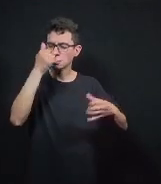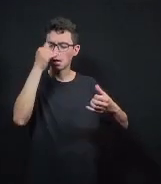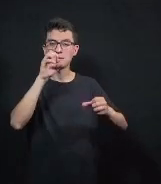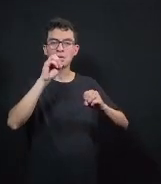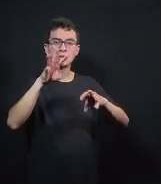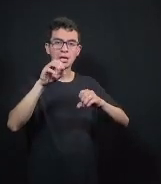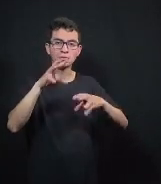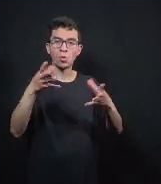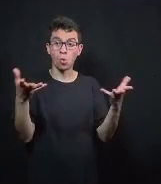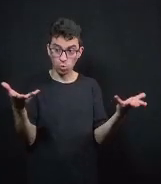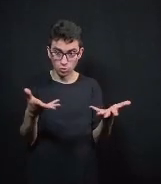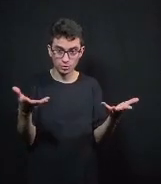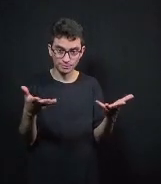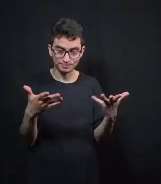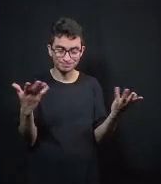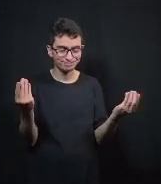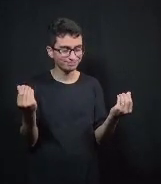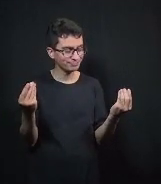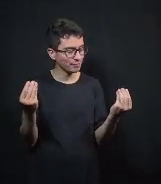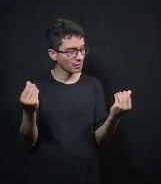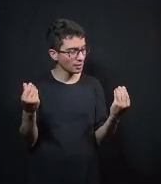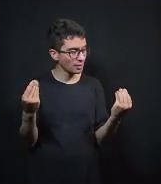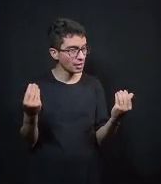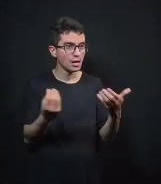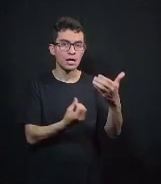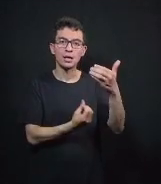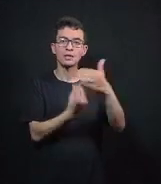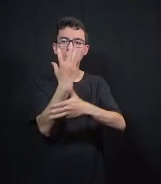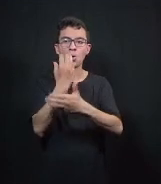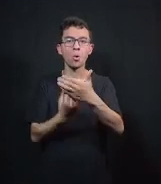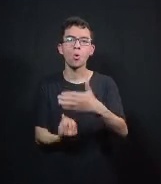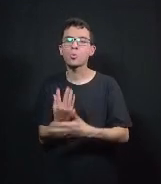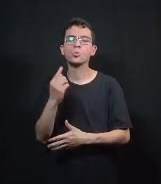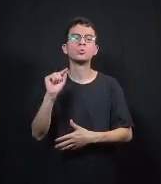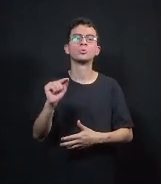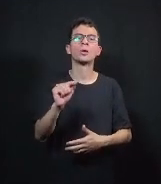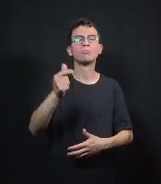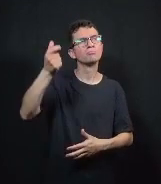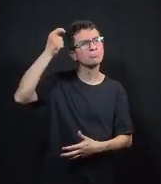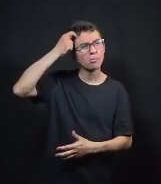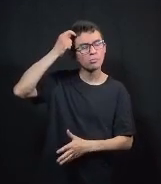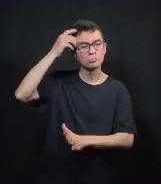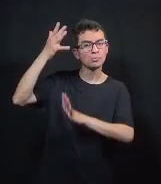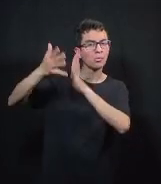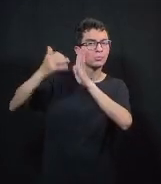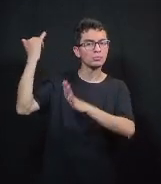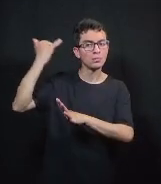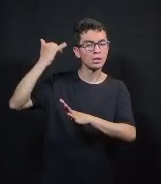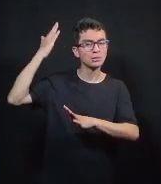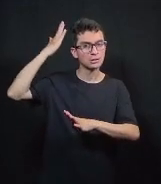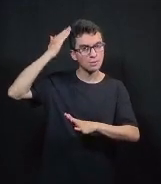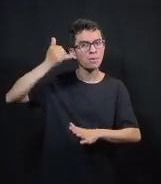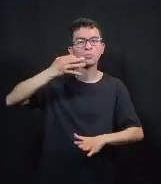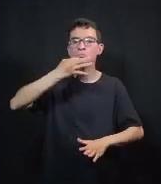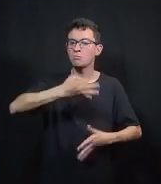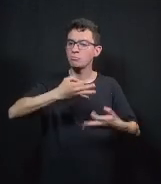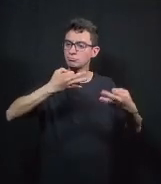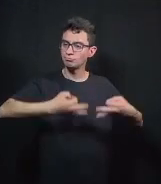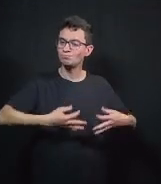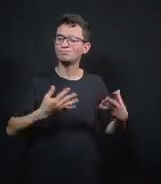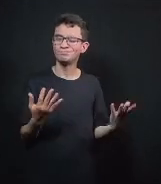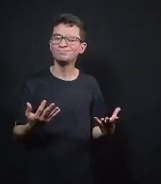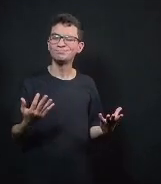hoje é construída para criar mentes que são capazes de ter senso crítico, né? E isso